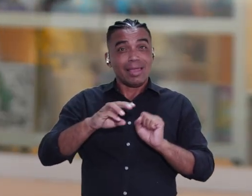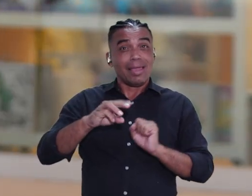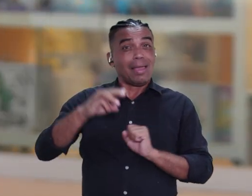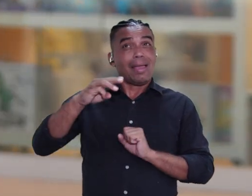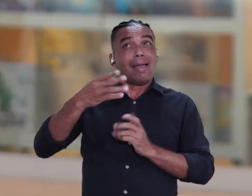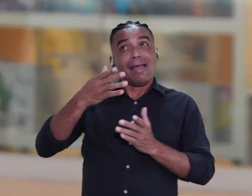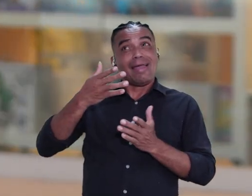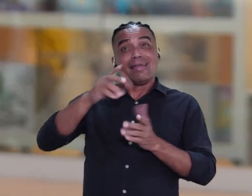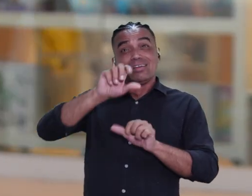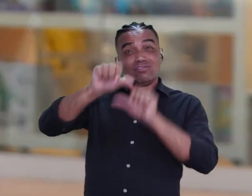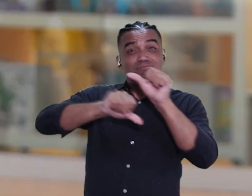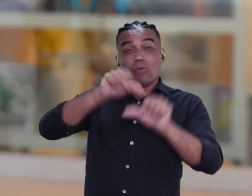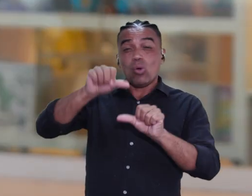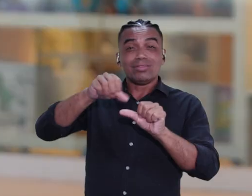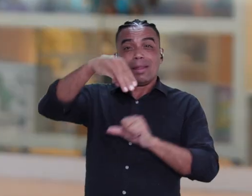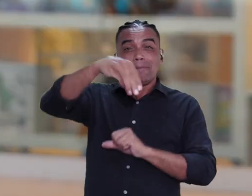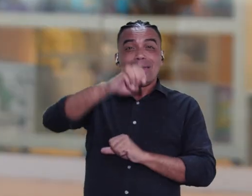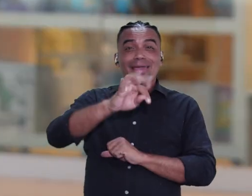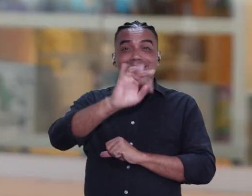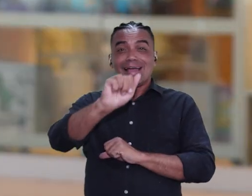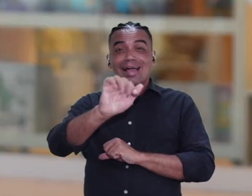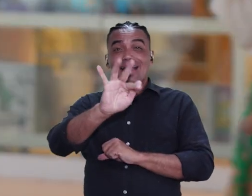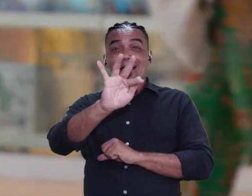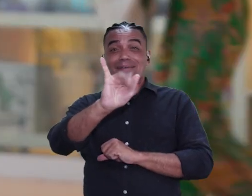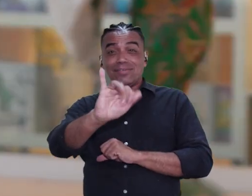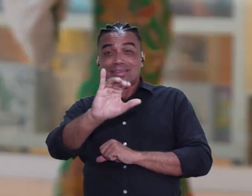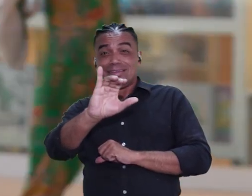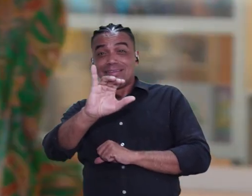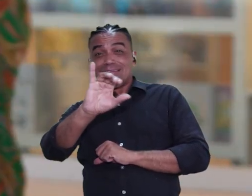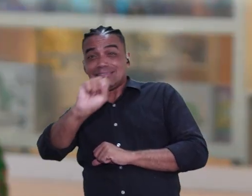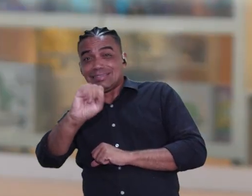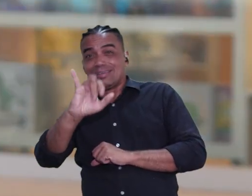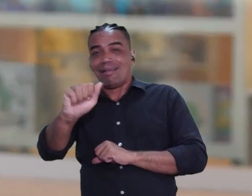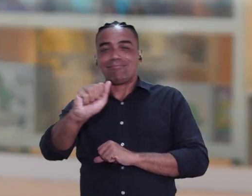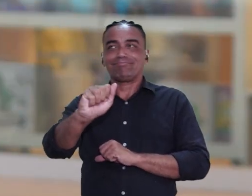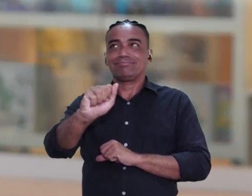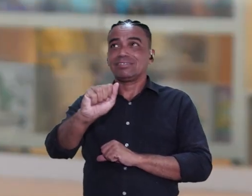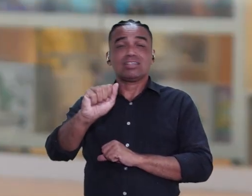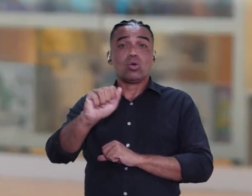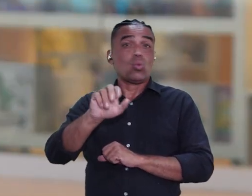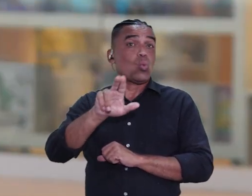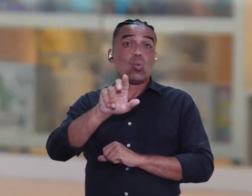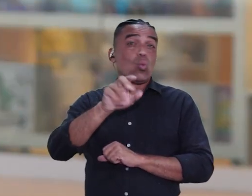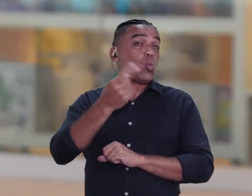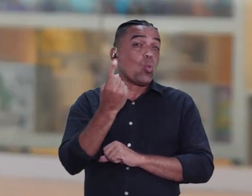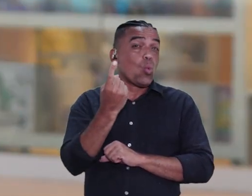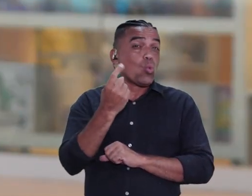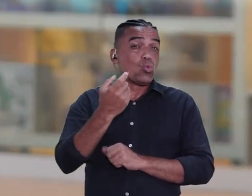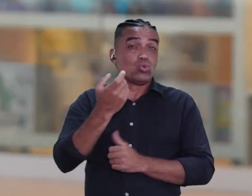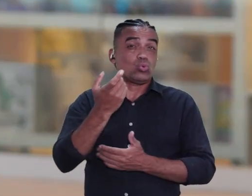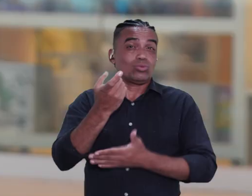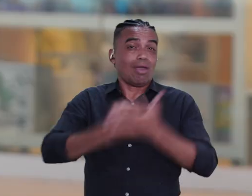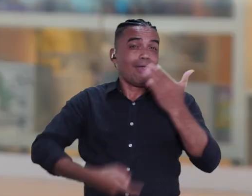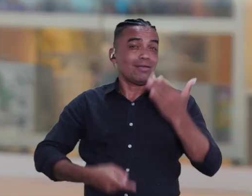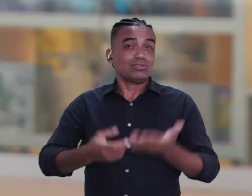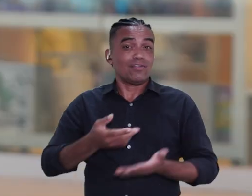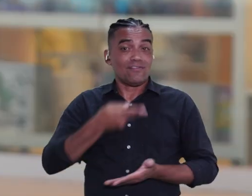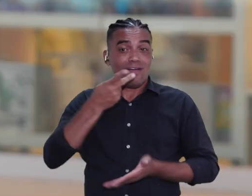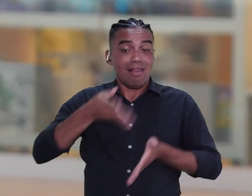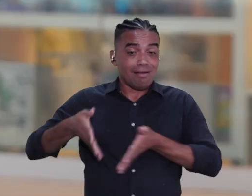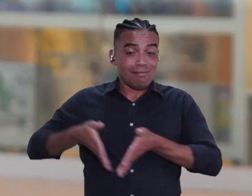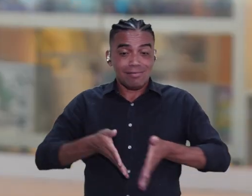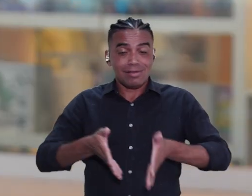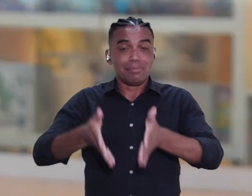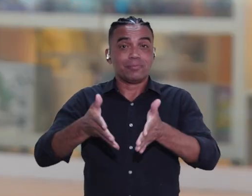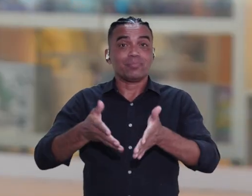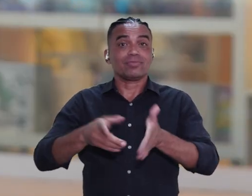ser de outra natureza. O Drummond não é o único poema dele que fala de um caminho, né, Zé Miguel e Flávia?